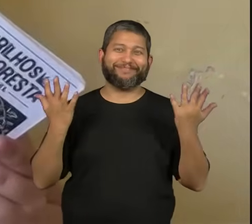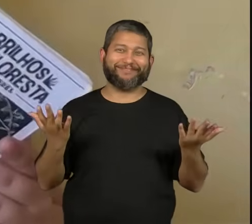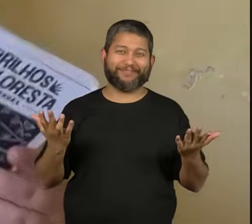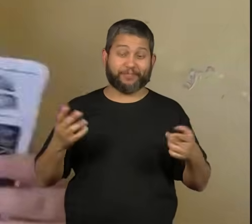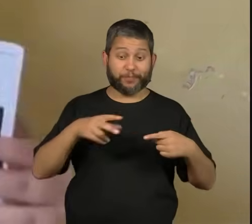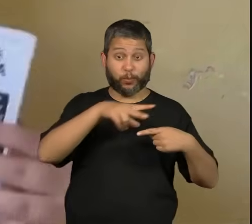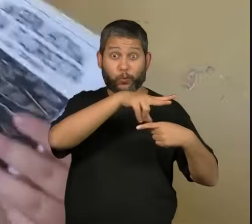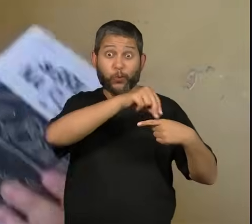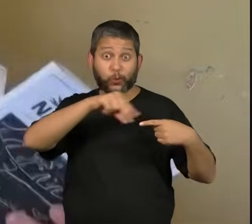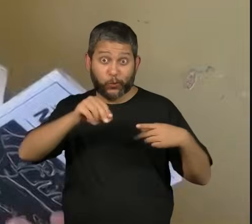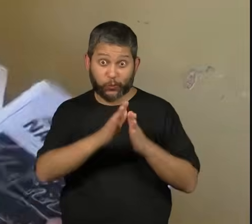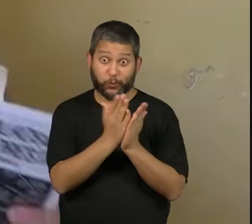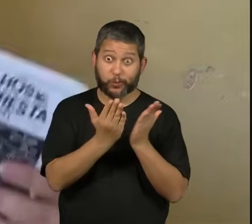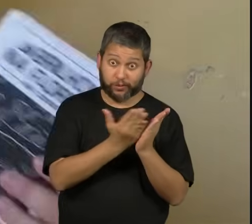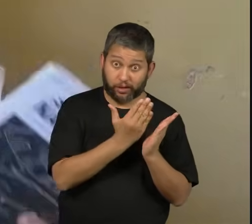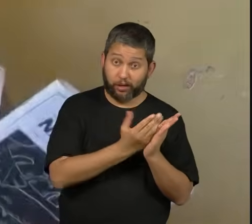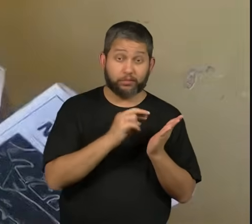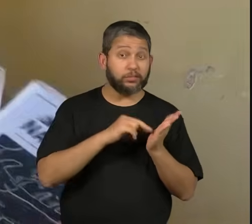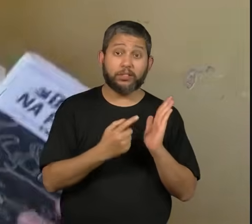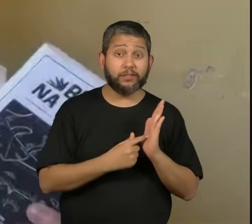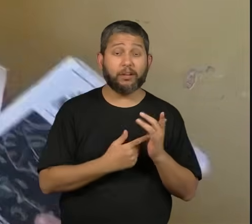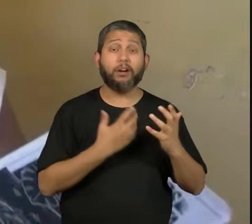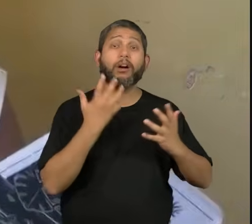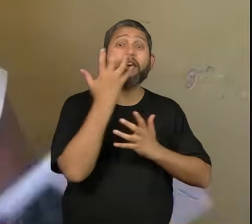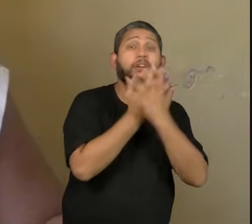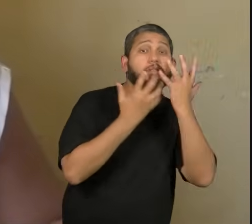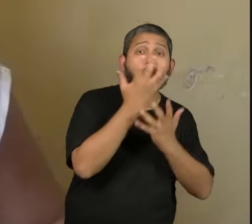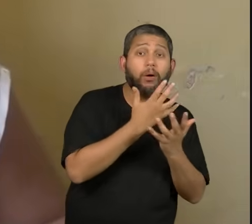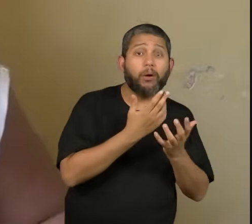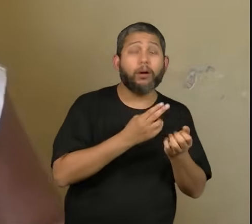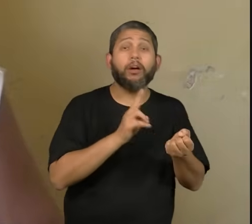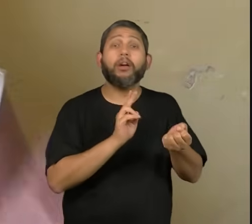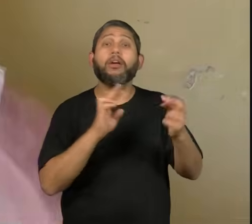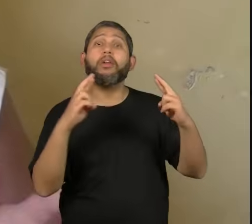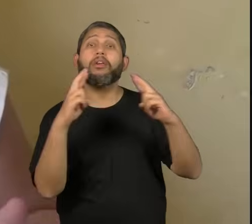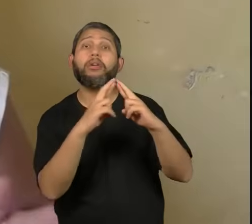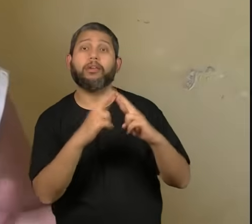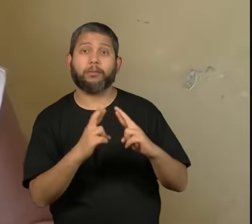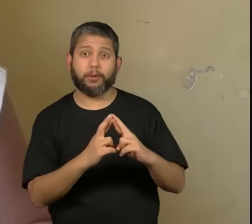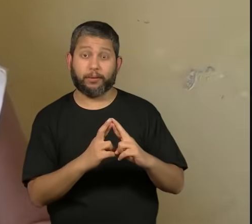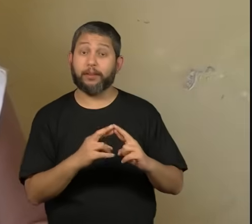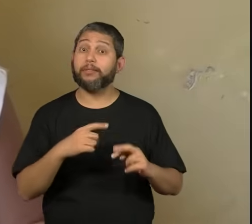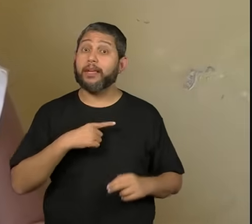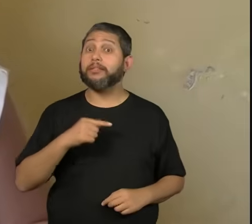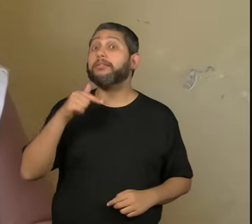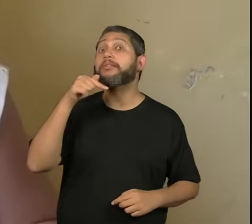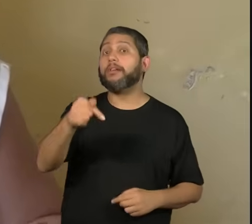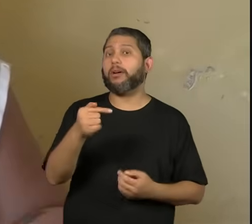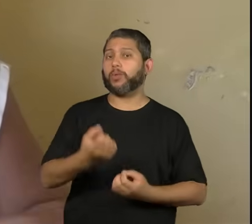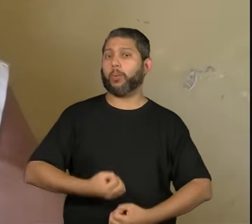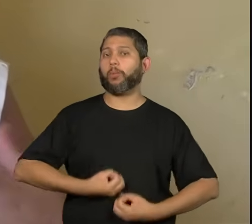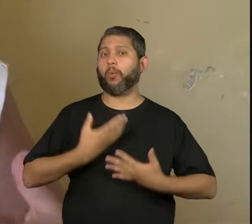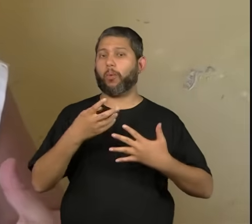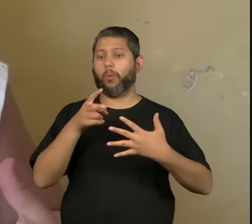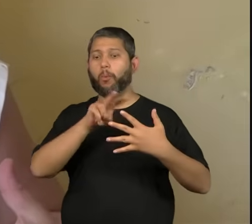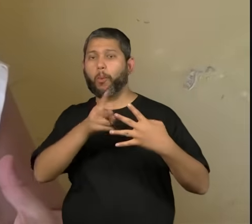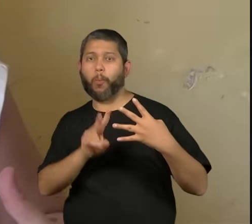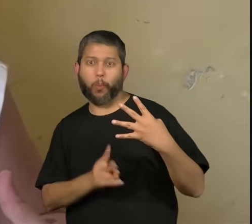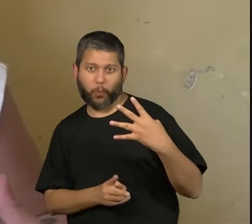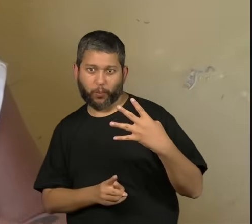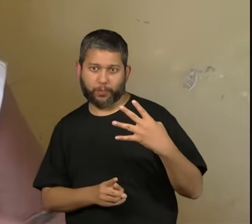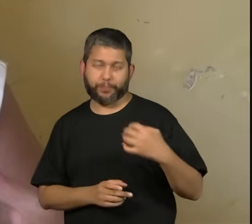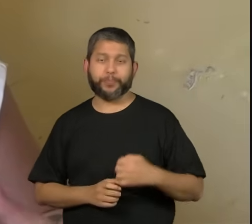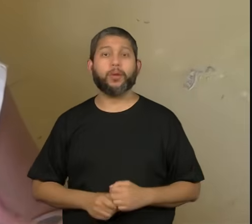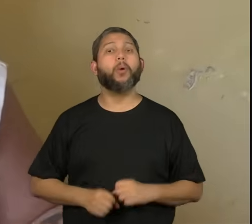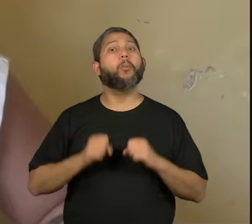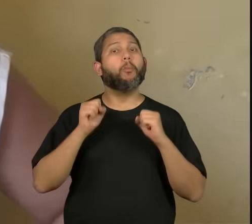forma de se expressar cantando e rimando por 7 sílabas poéticas. Ele pode ser visto